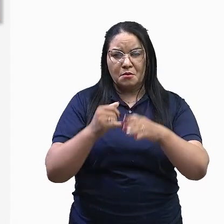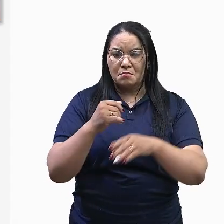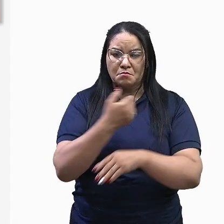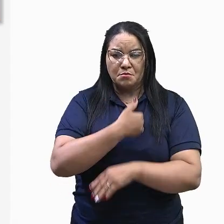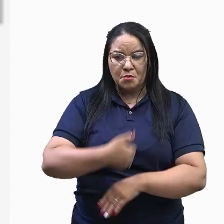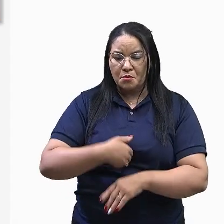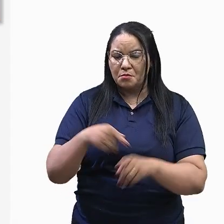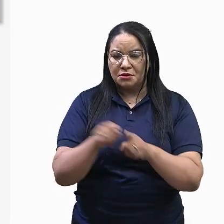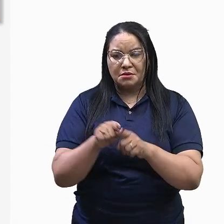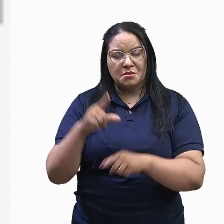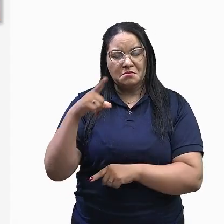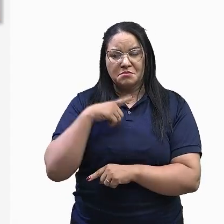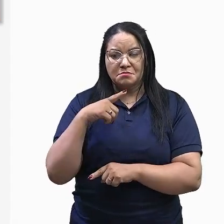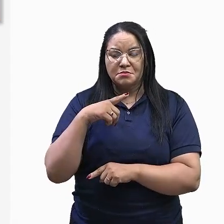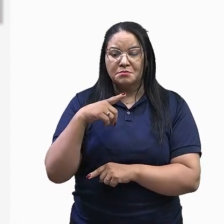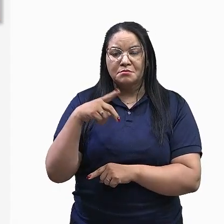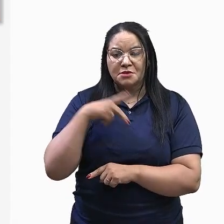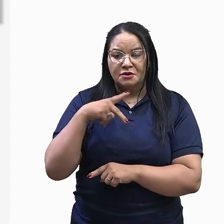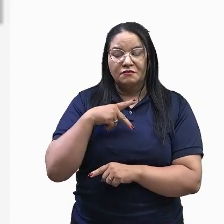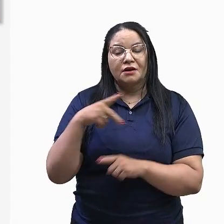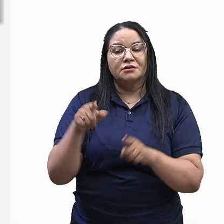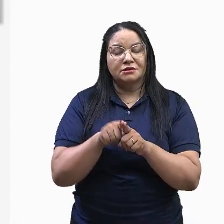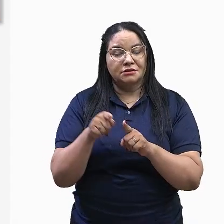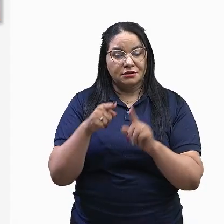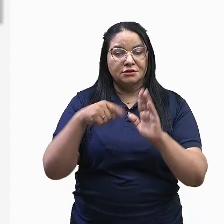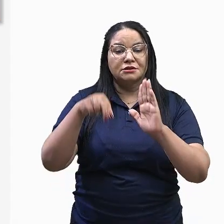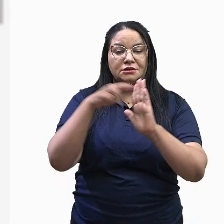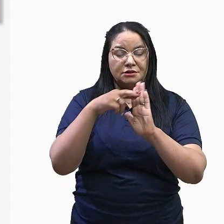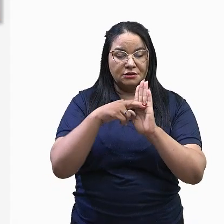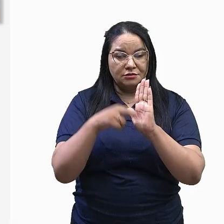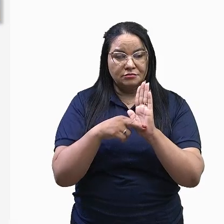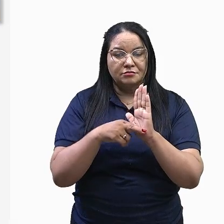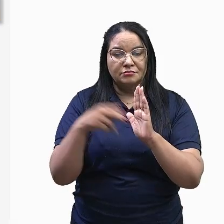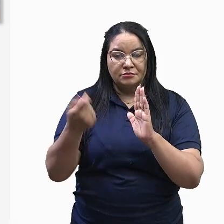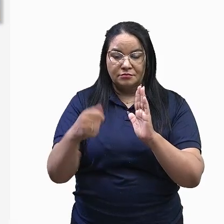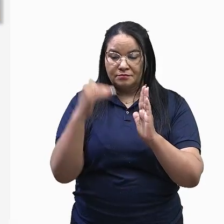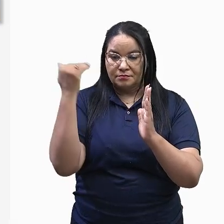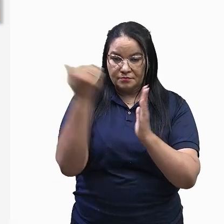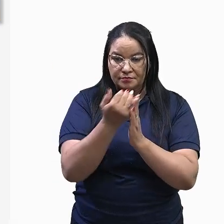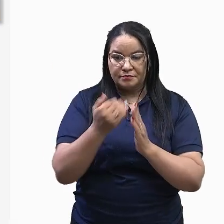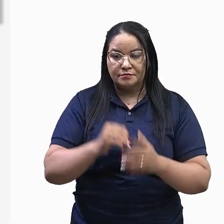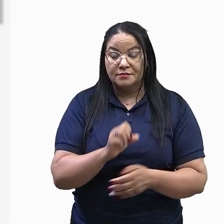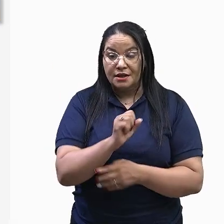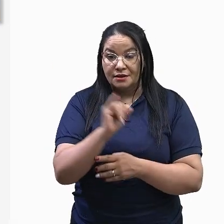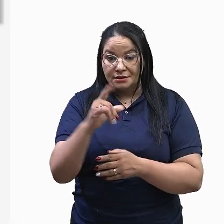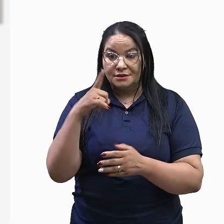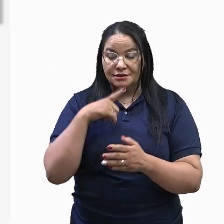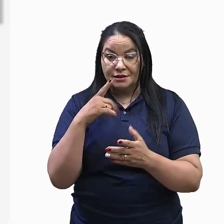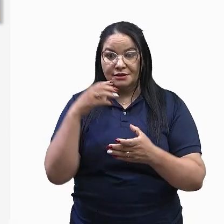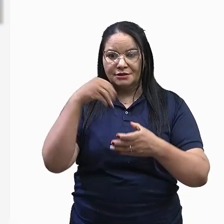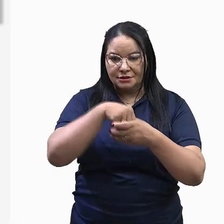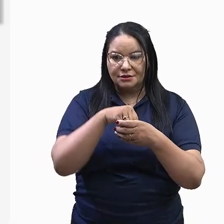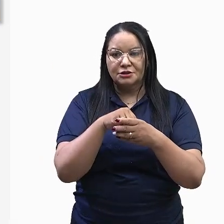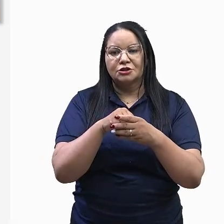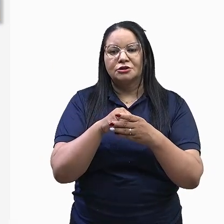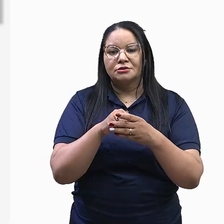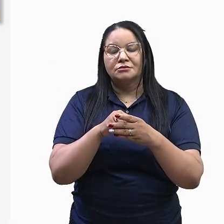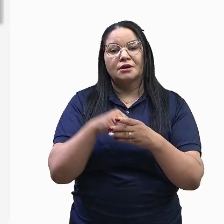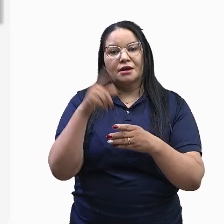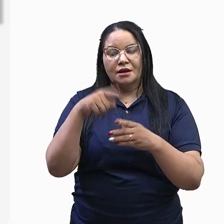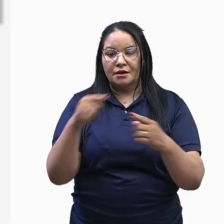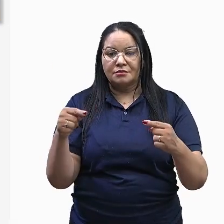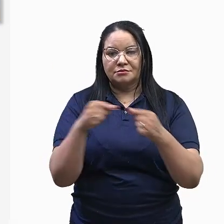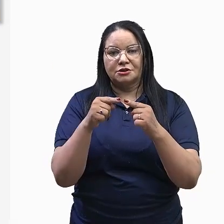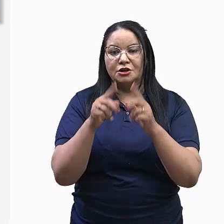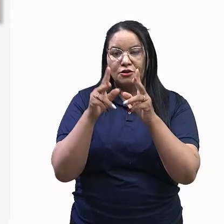as privadas, elas têm um regulamento interno. E como é um regulamento interno, ela se torna uma espécie de lei.